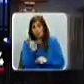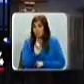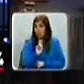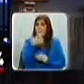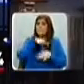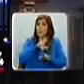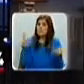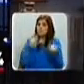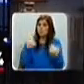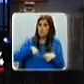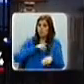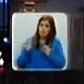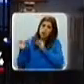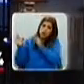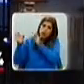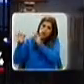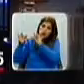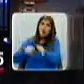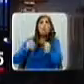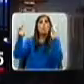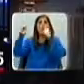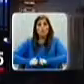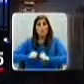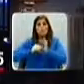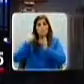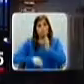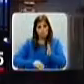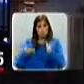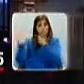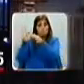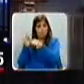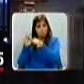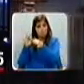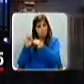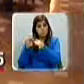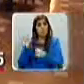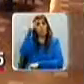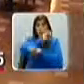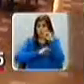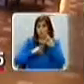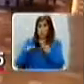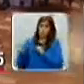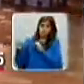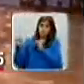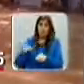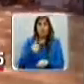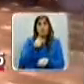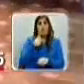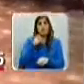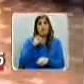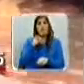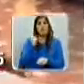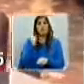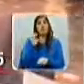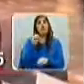a alongar demasiado a assinatura e o acordo, do acordo de parceria, o acordo com a União Europeia. Em Baiona, a presidência